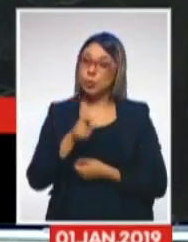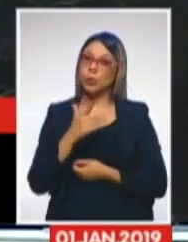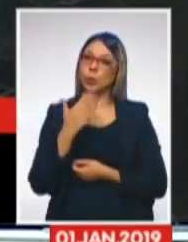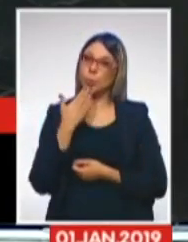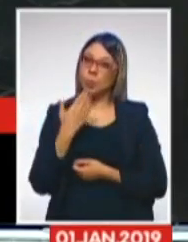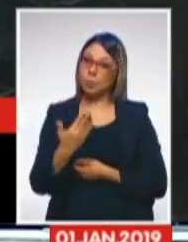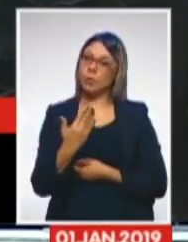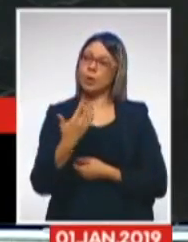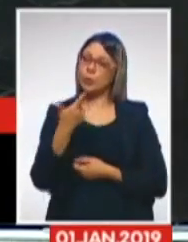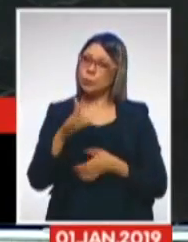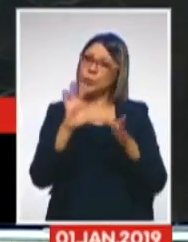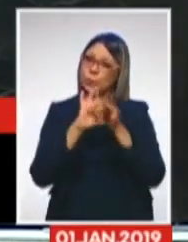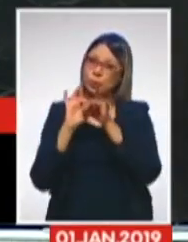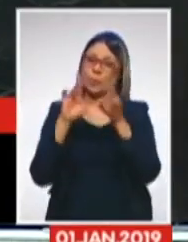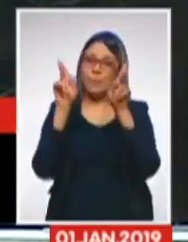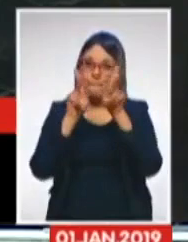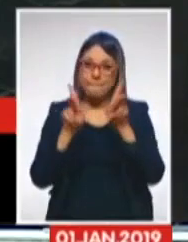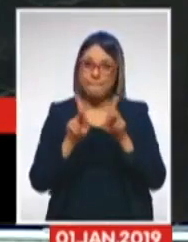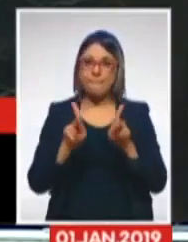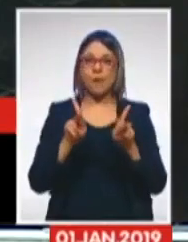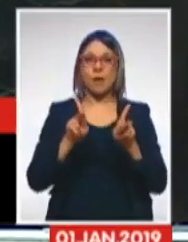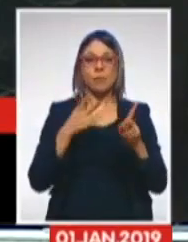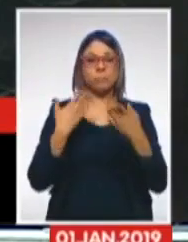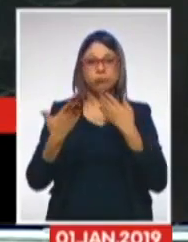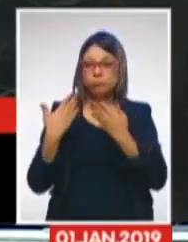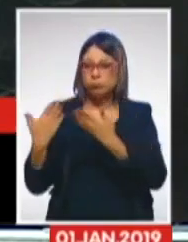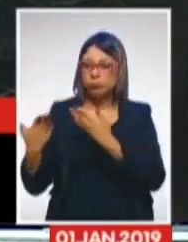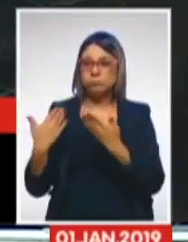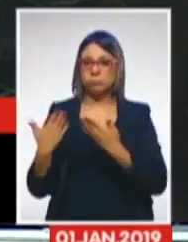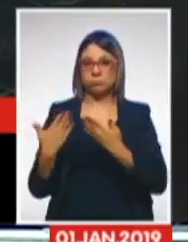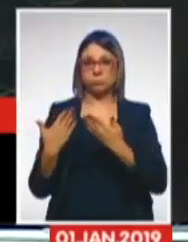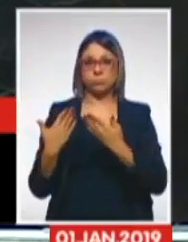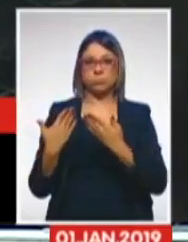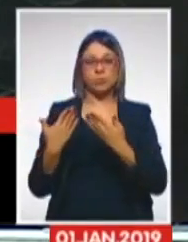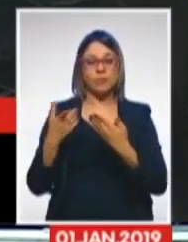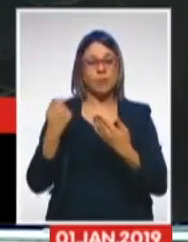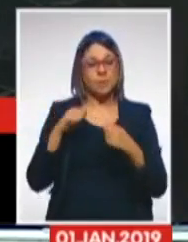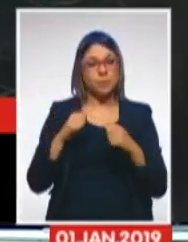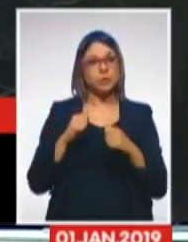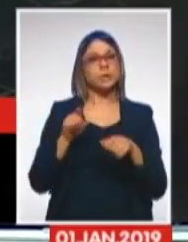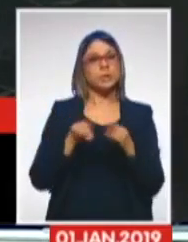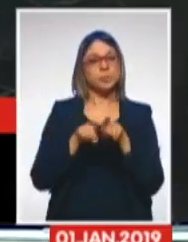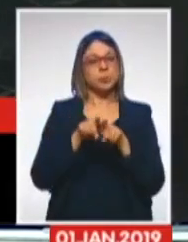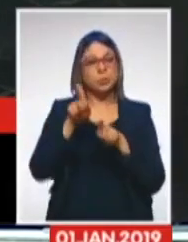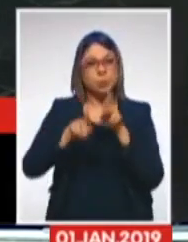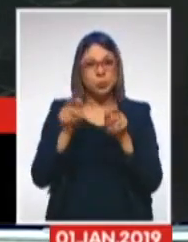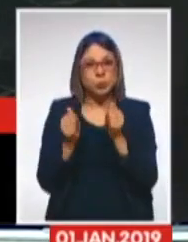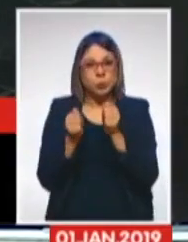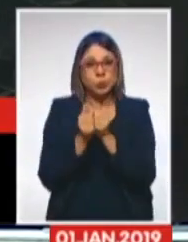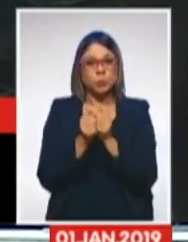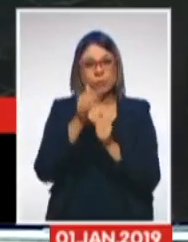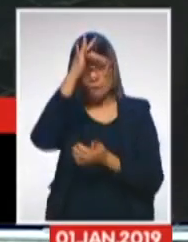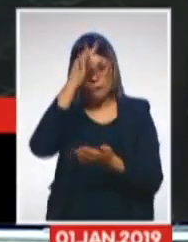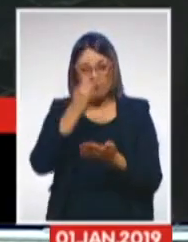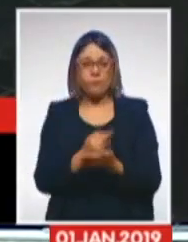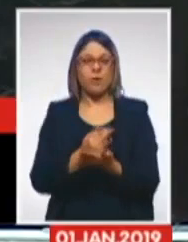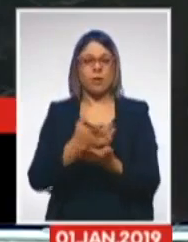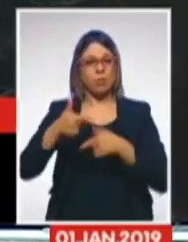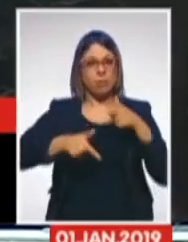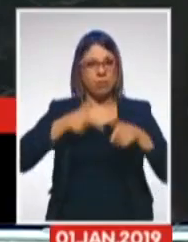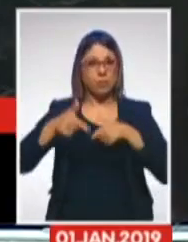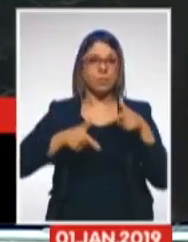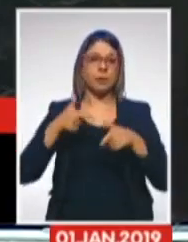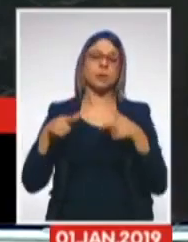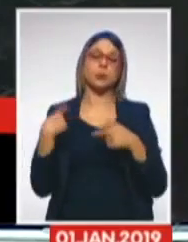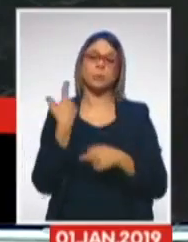união, paz e diálogo. Com espírito público, fé e muito trabalho, faremos um